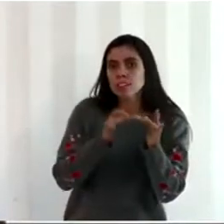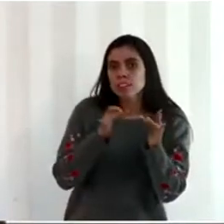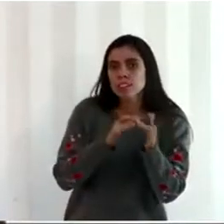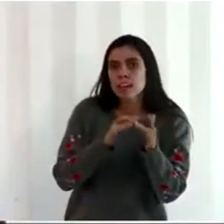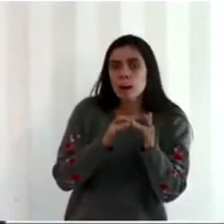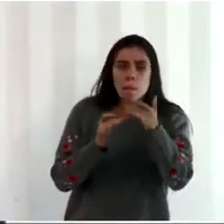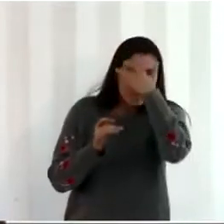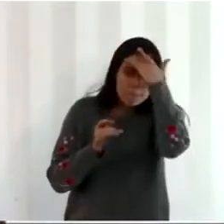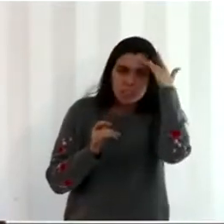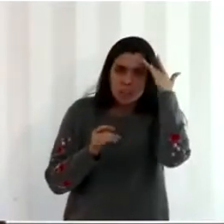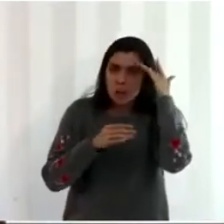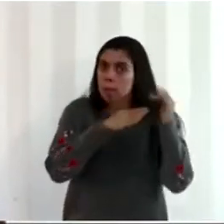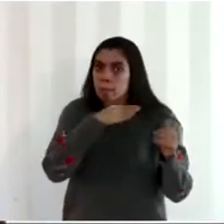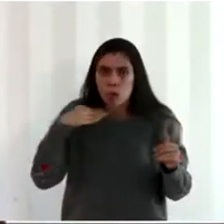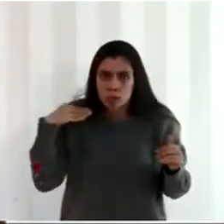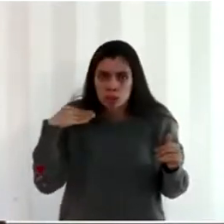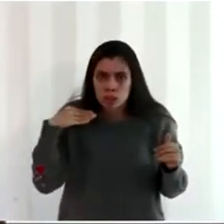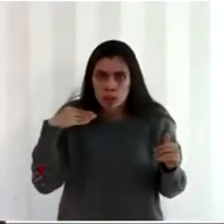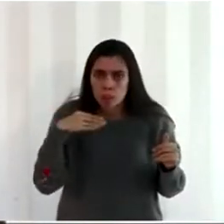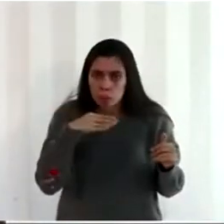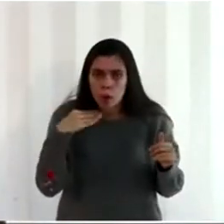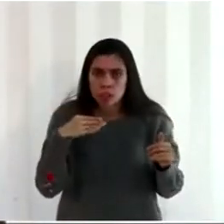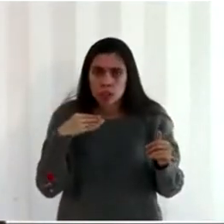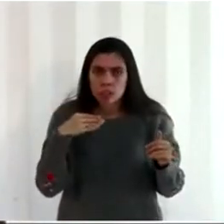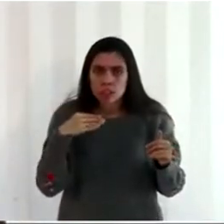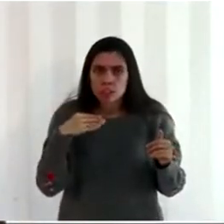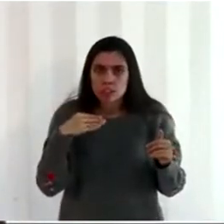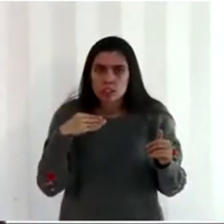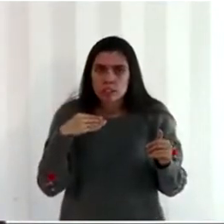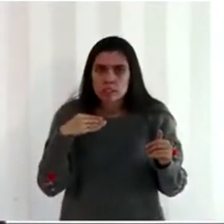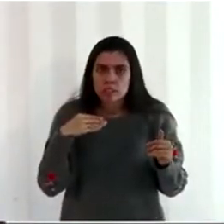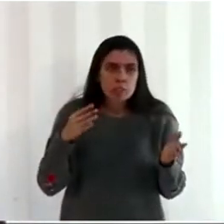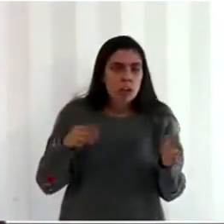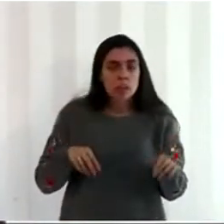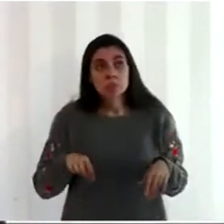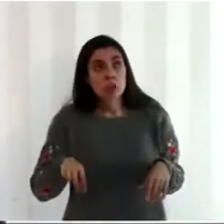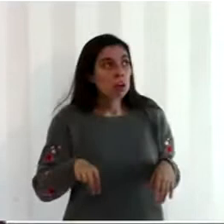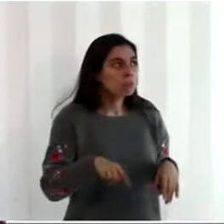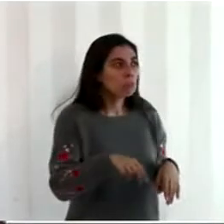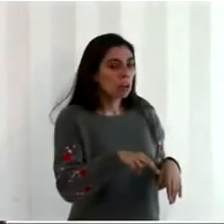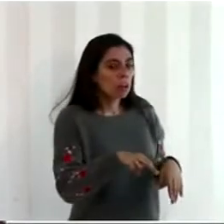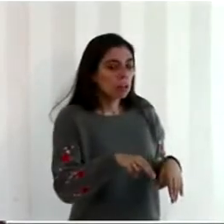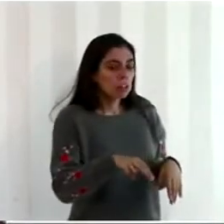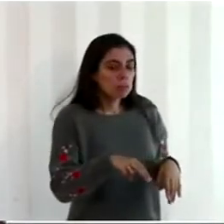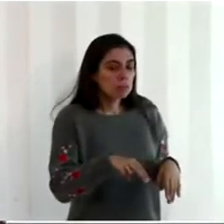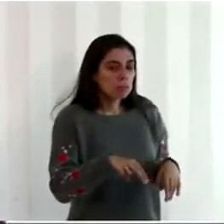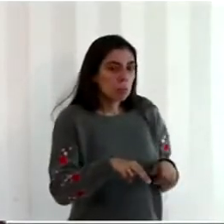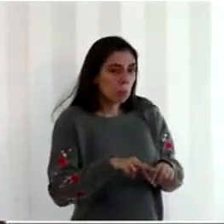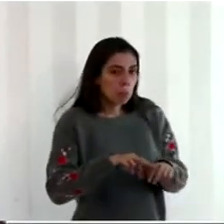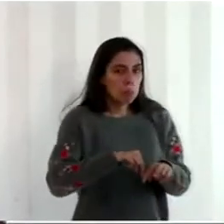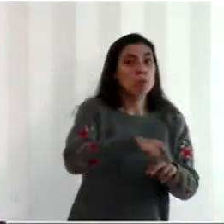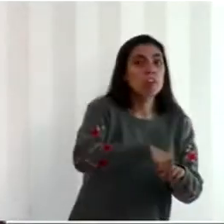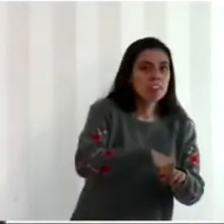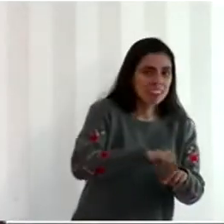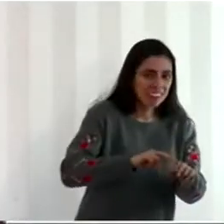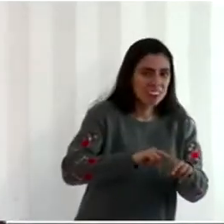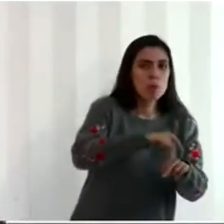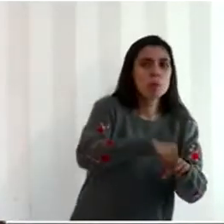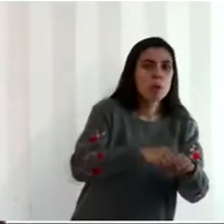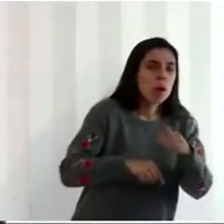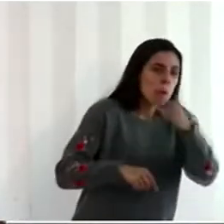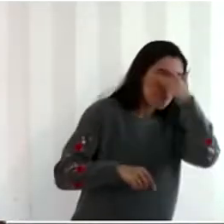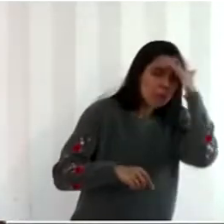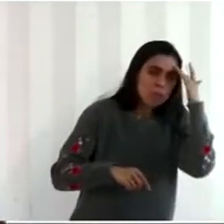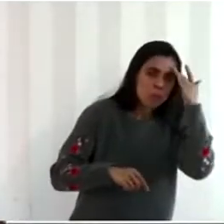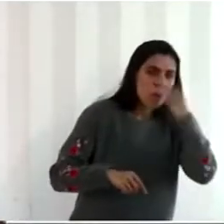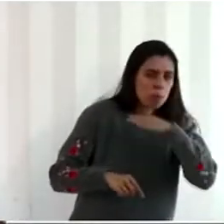comparecer diante de Deus. E então a pergunta volta aqui para eles: se após esse contato com uma pessoa morta, a pessoa que está